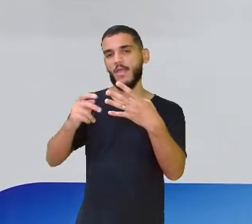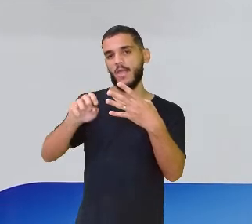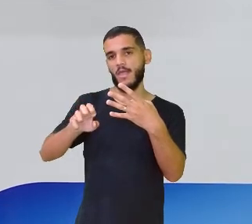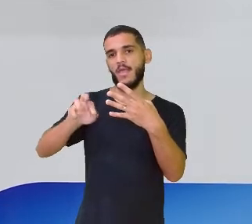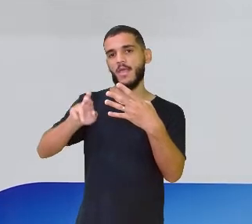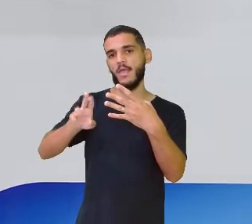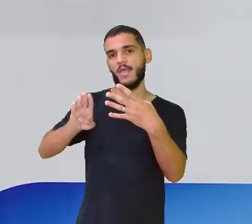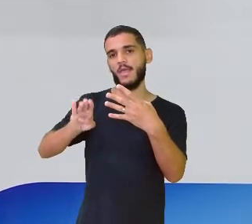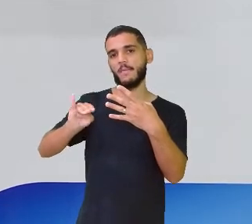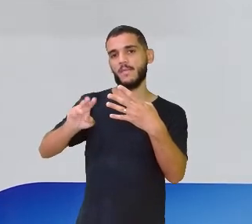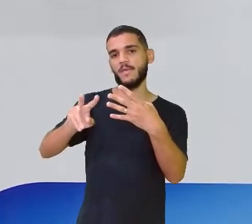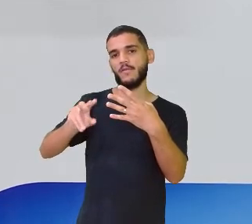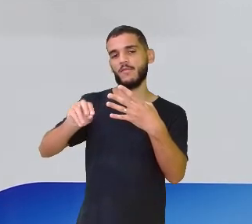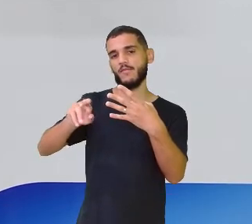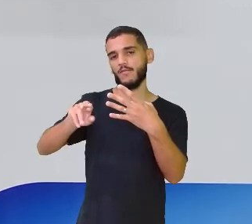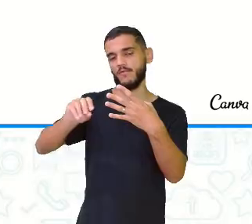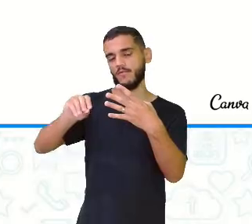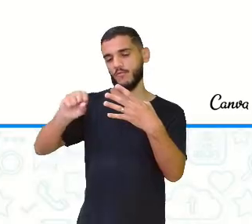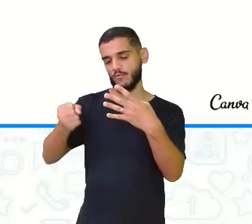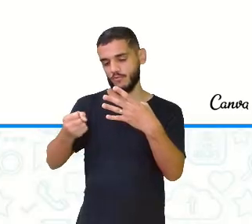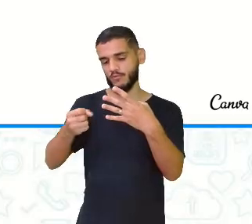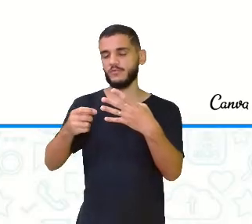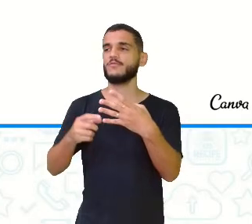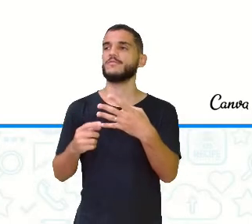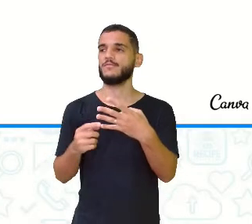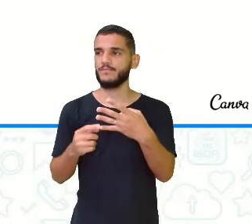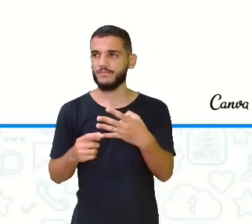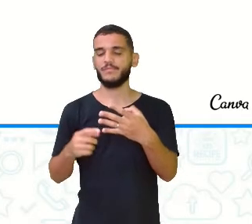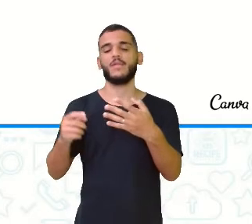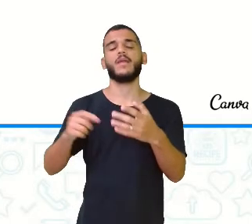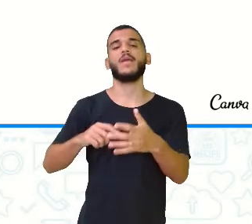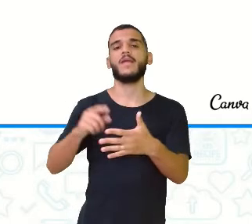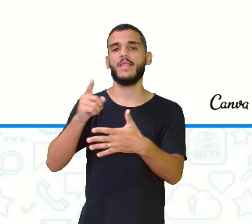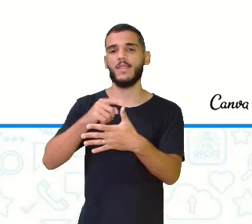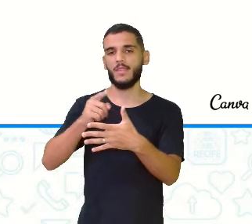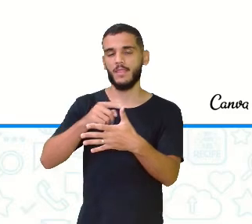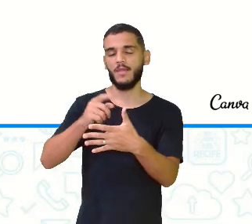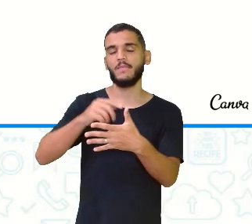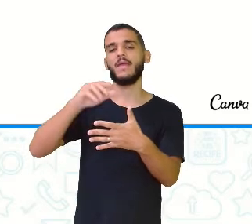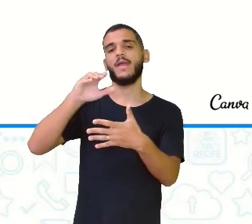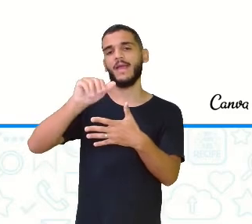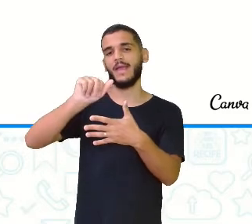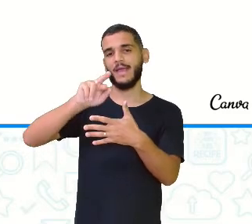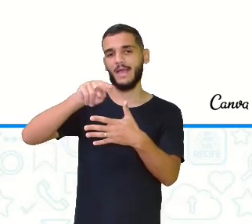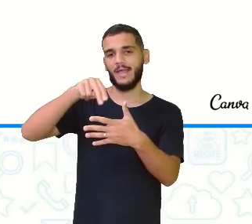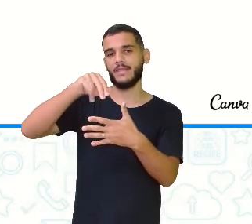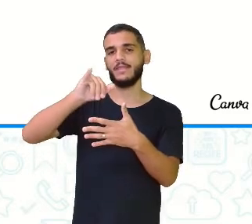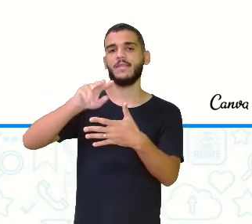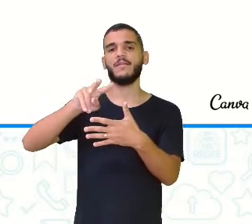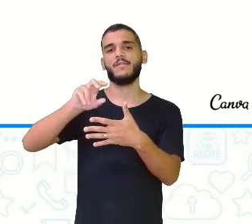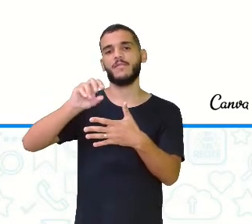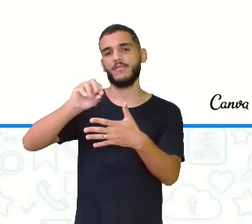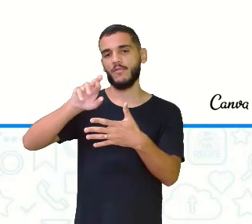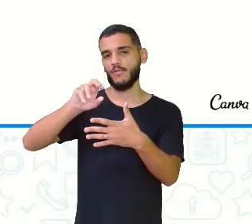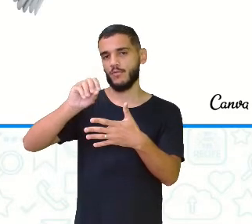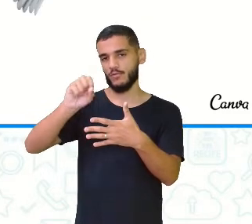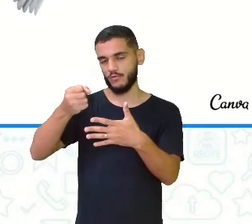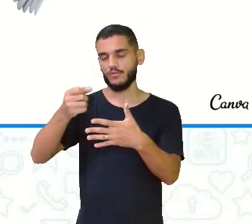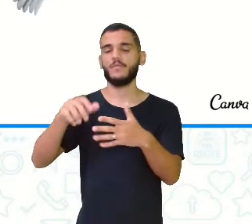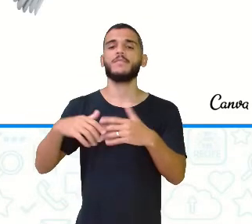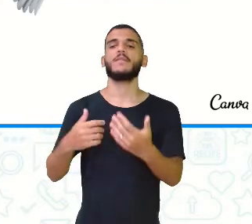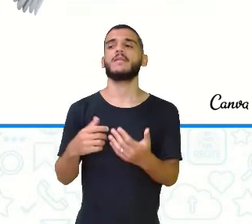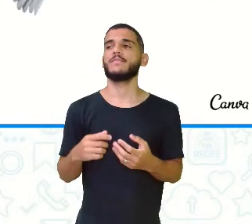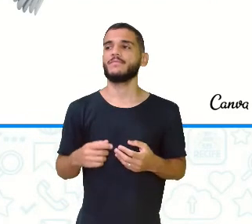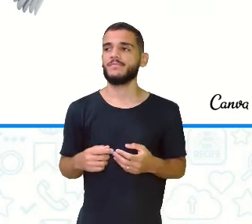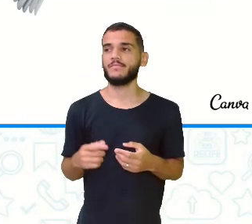das plantas, no caso das algas. Eu tenho os peixes carnívoros, que são os que se alimentam dos peixes herbívoros. E eu tenho mais